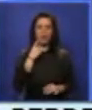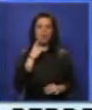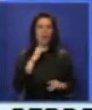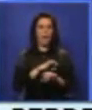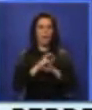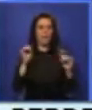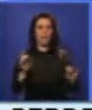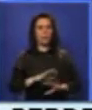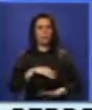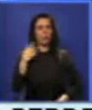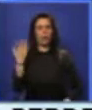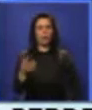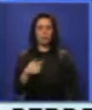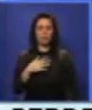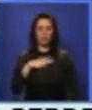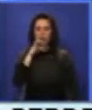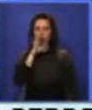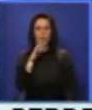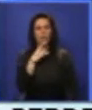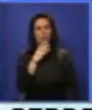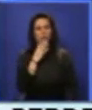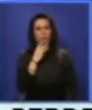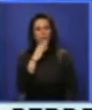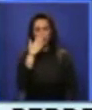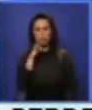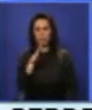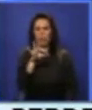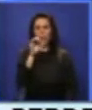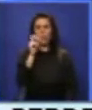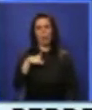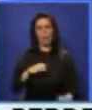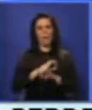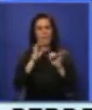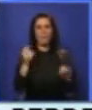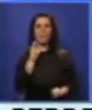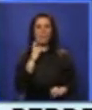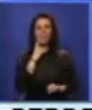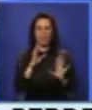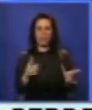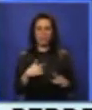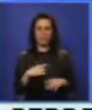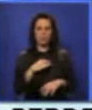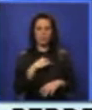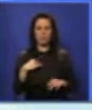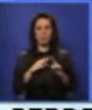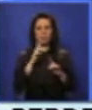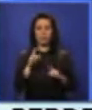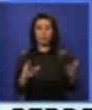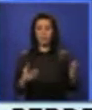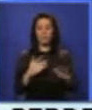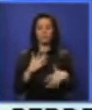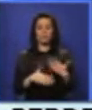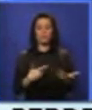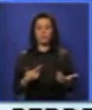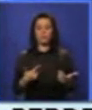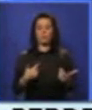dentista. Não quero mentir por muito, mas há pelo menos 8 anos. Não vou mesmo ao dentista.